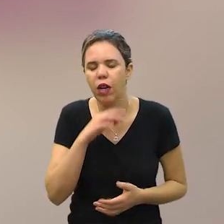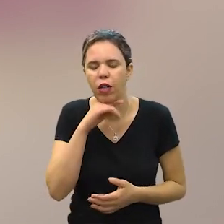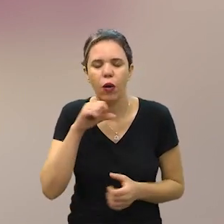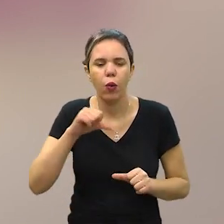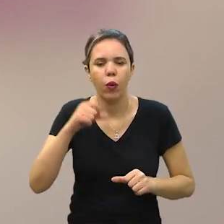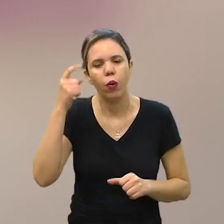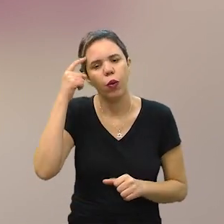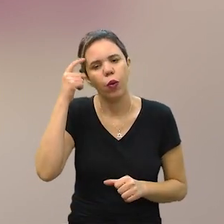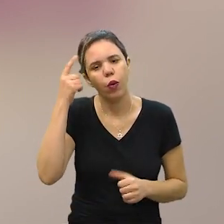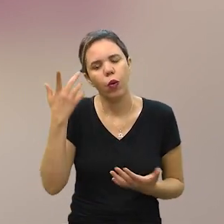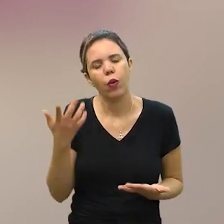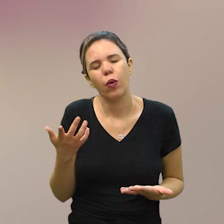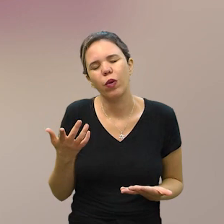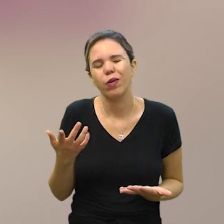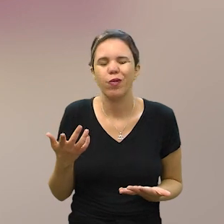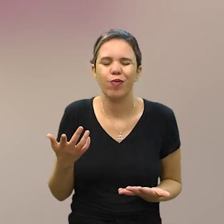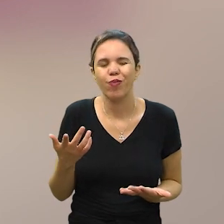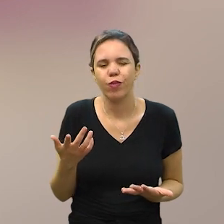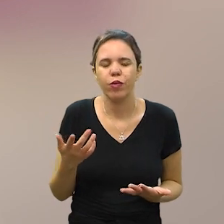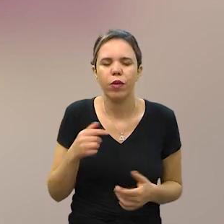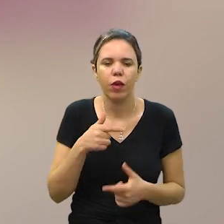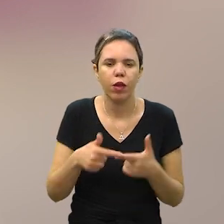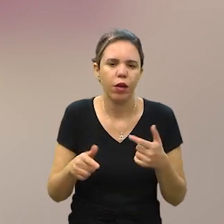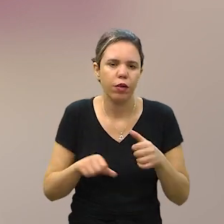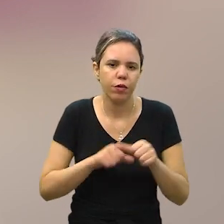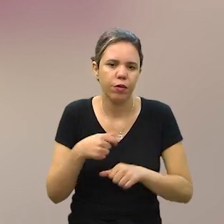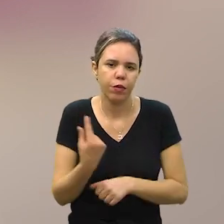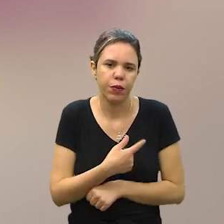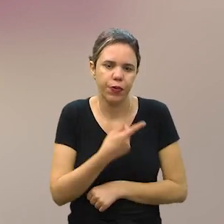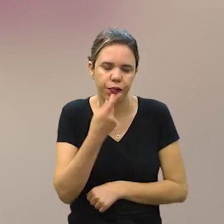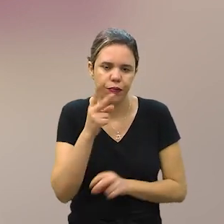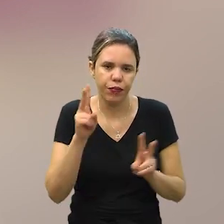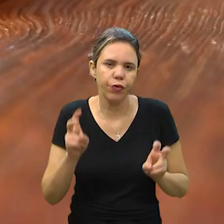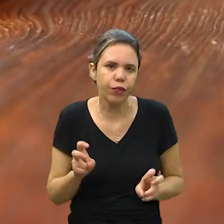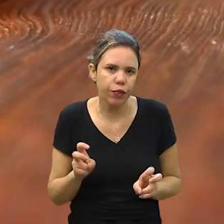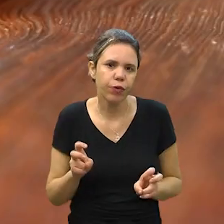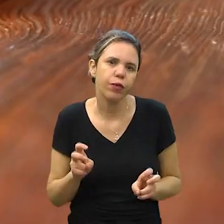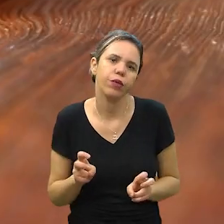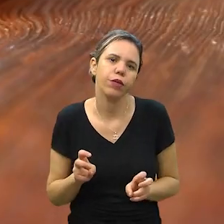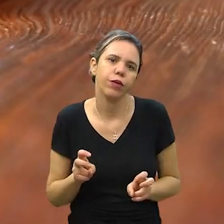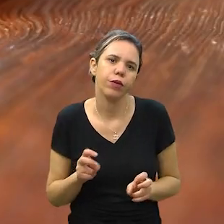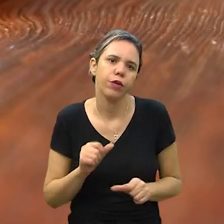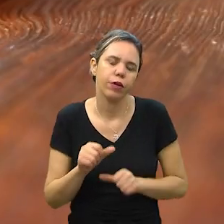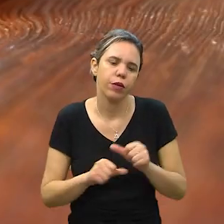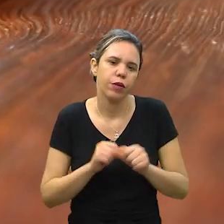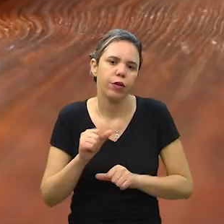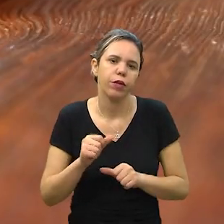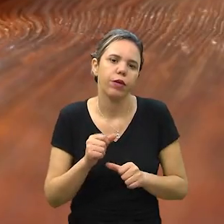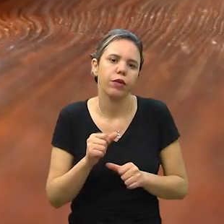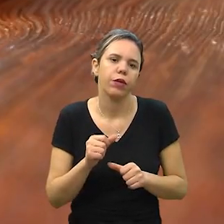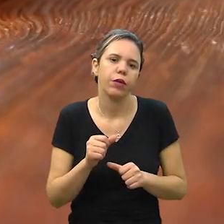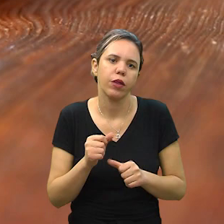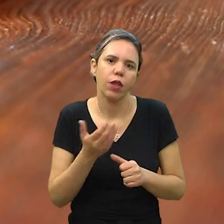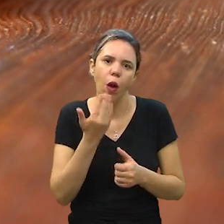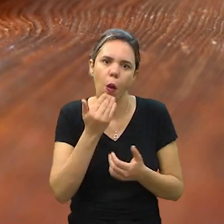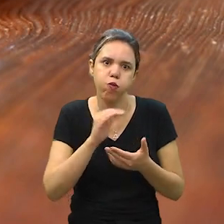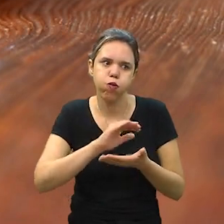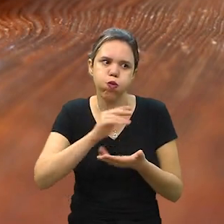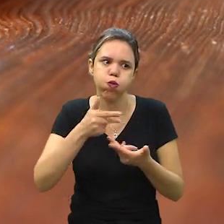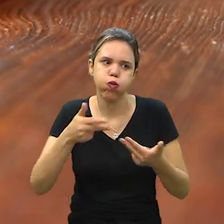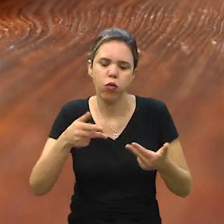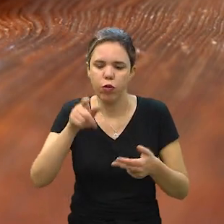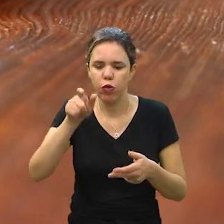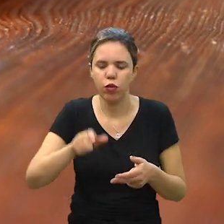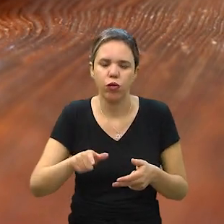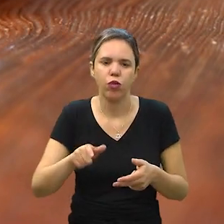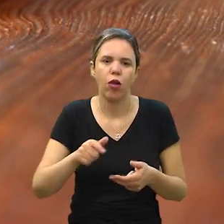estar bem, aí ela pode desencadear, inclusive, o que nós falamos sobre a questão do transtorno alimentar, né?